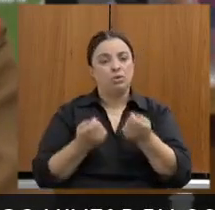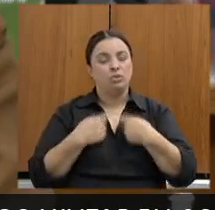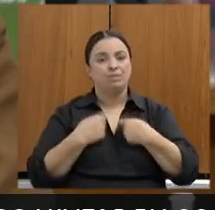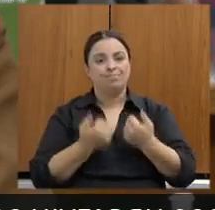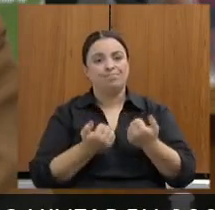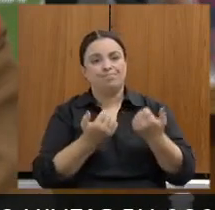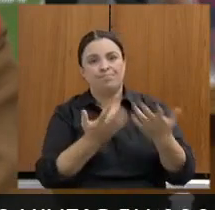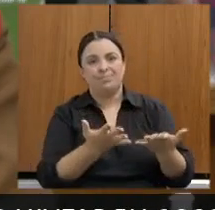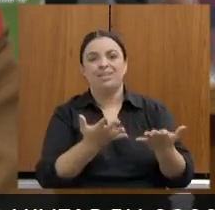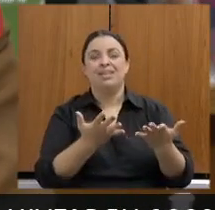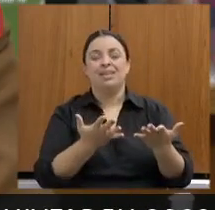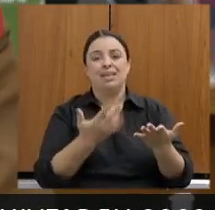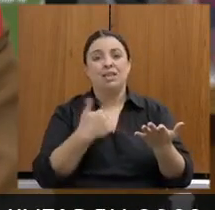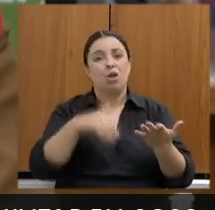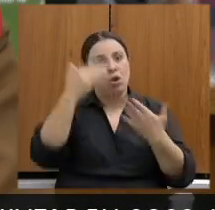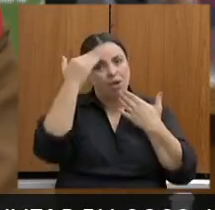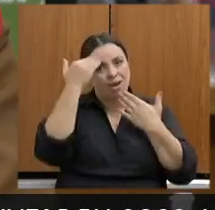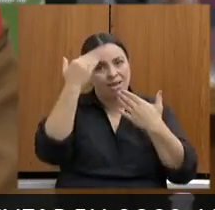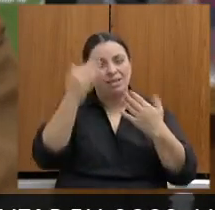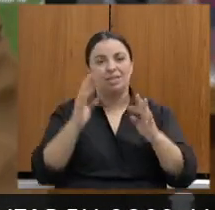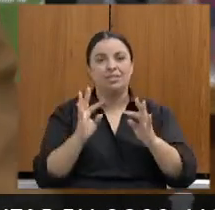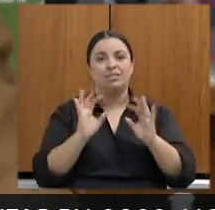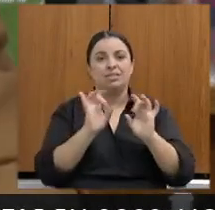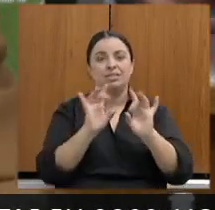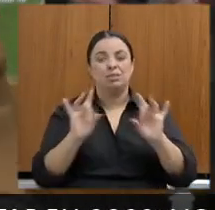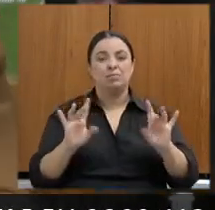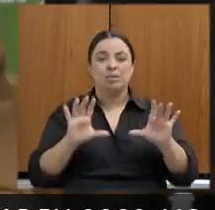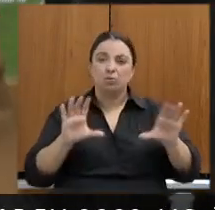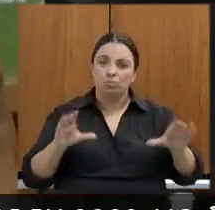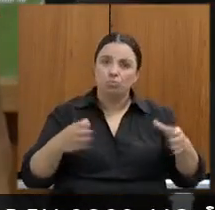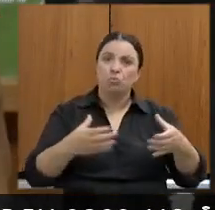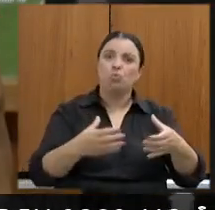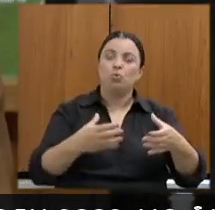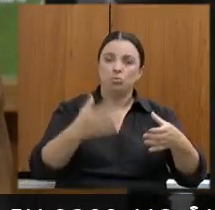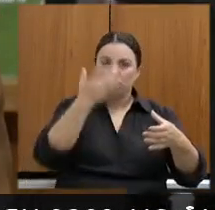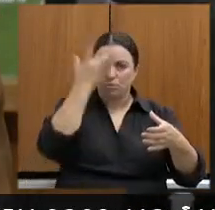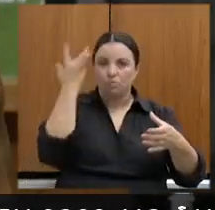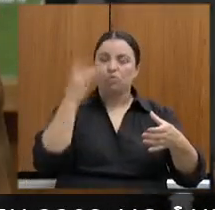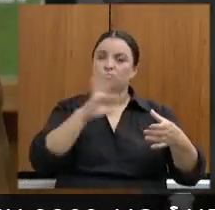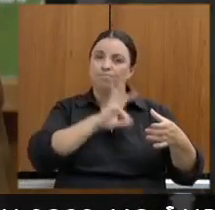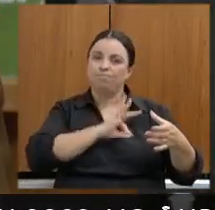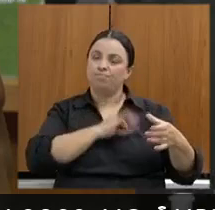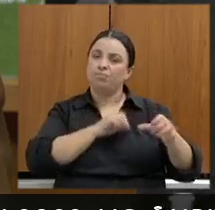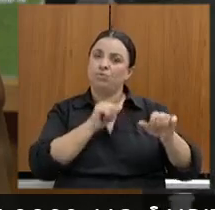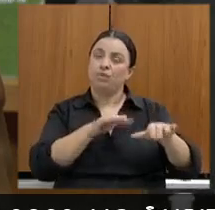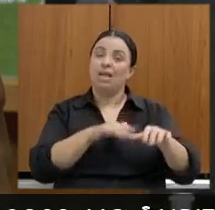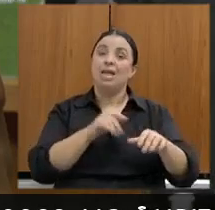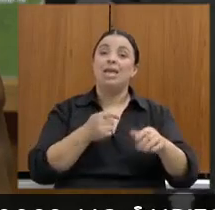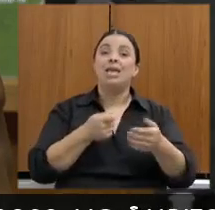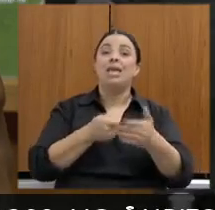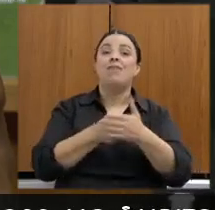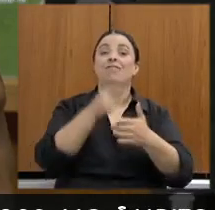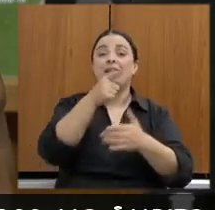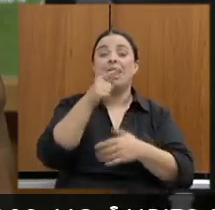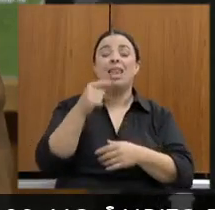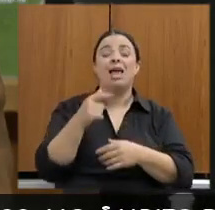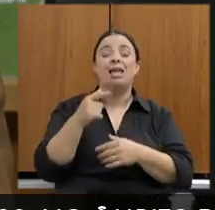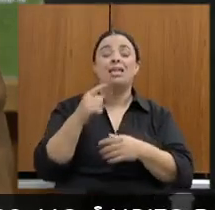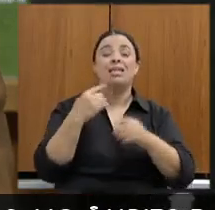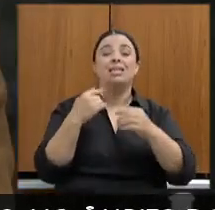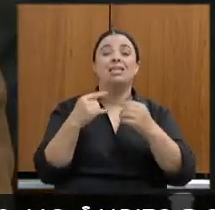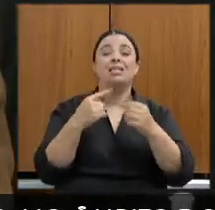então né que a gente faz aqui um agradecimento especial aos nossos combatentes que enfrentaram aquela ocorrência ali em Itajubá na